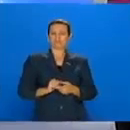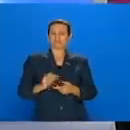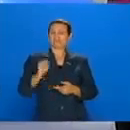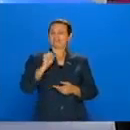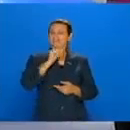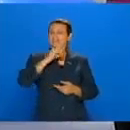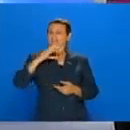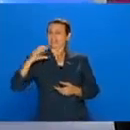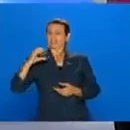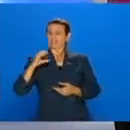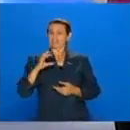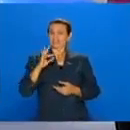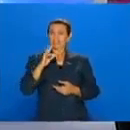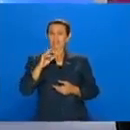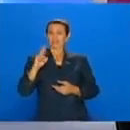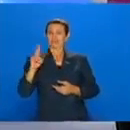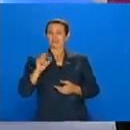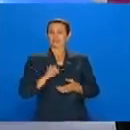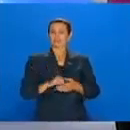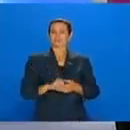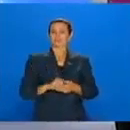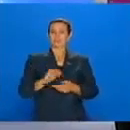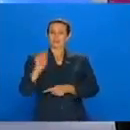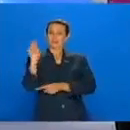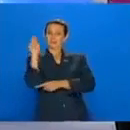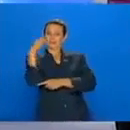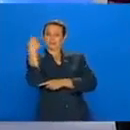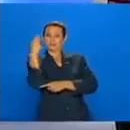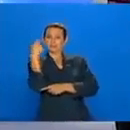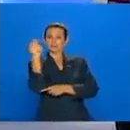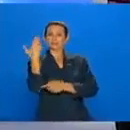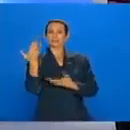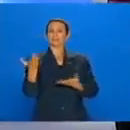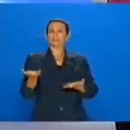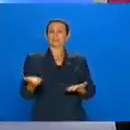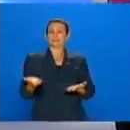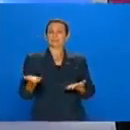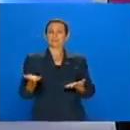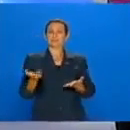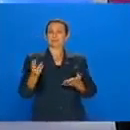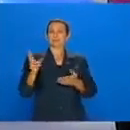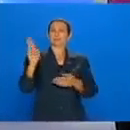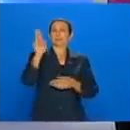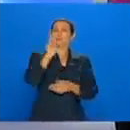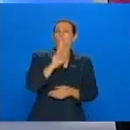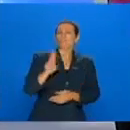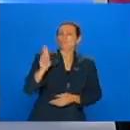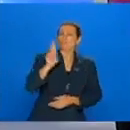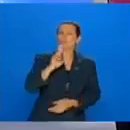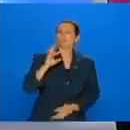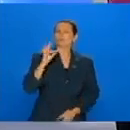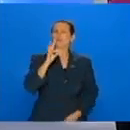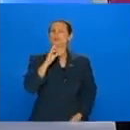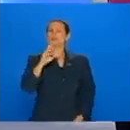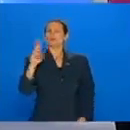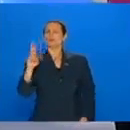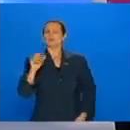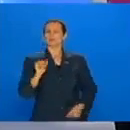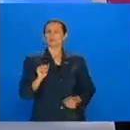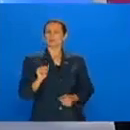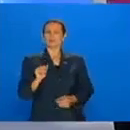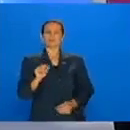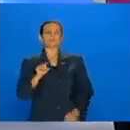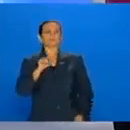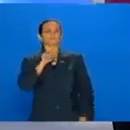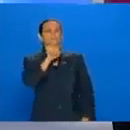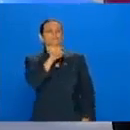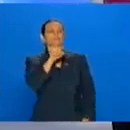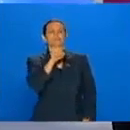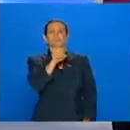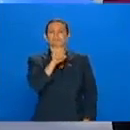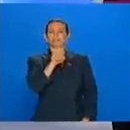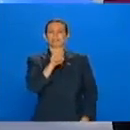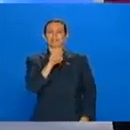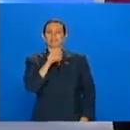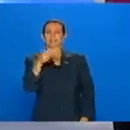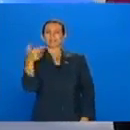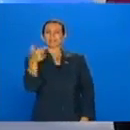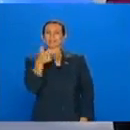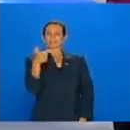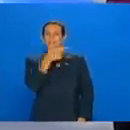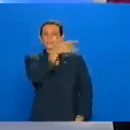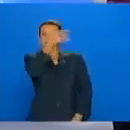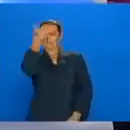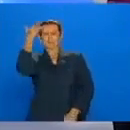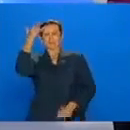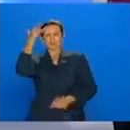Catarina, tu, ou no Rio Grande do Sul. O uso desse pronome estão se referindo ao outro, à segunda pessoa do